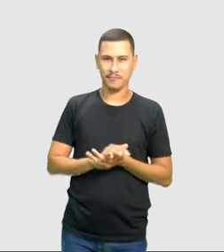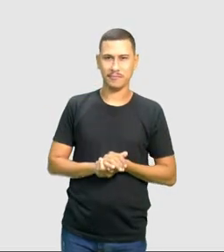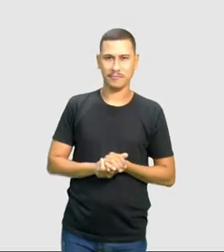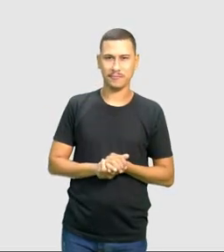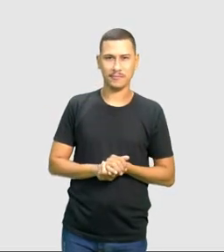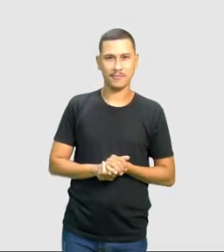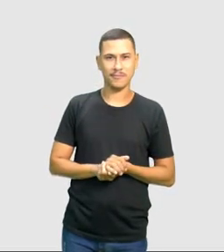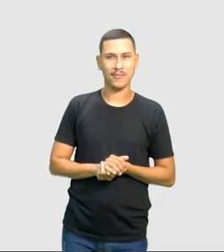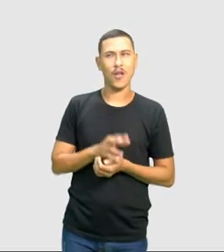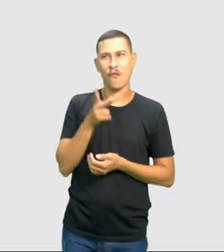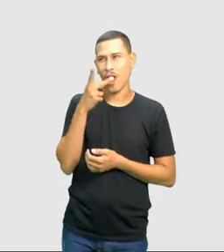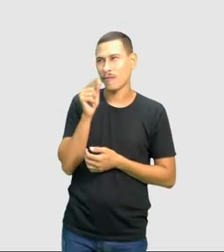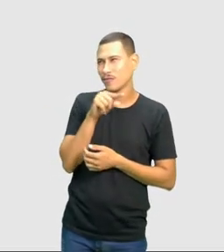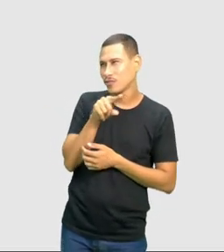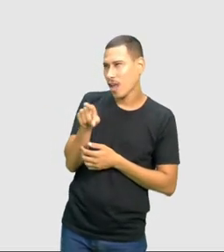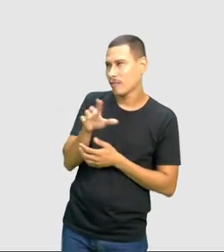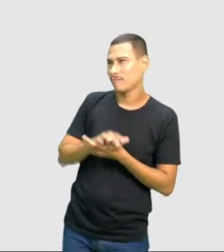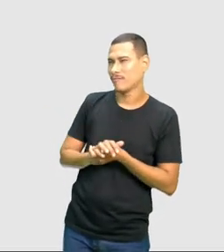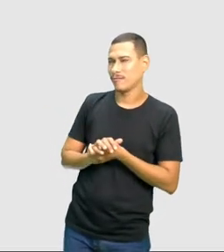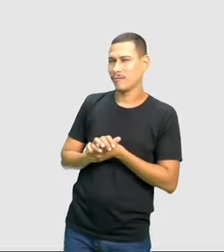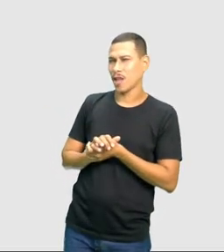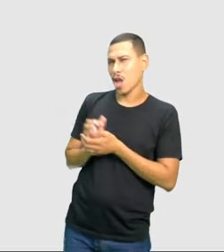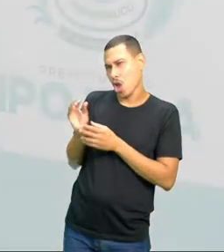Eu vou dar a dica, ela é um pouco maior.